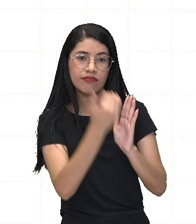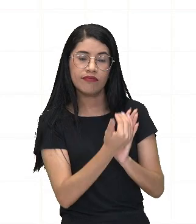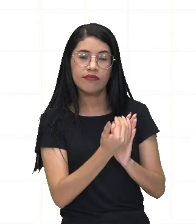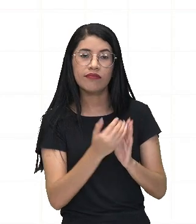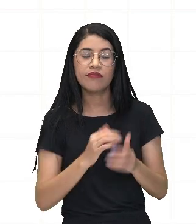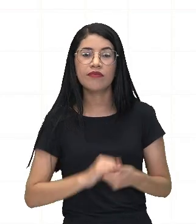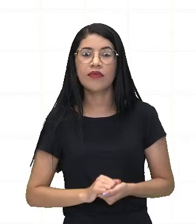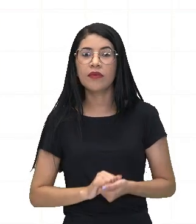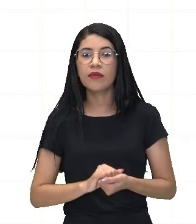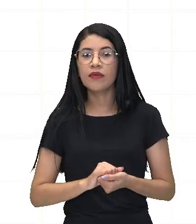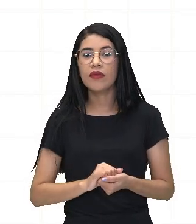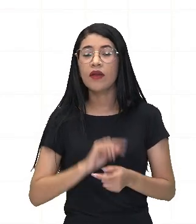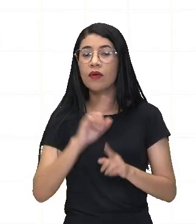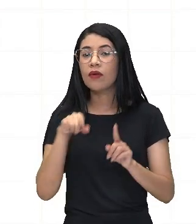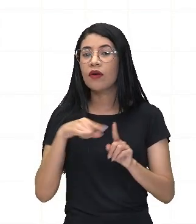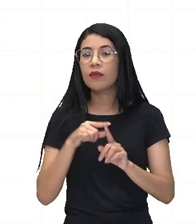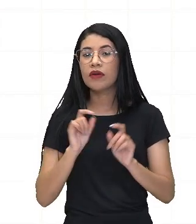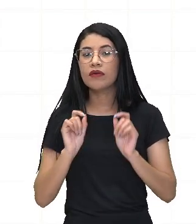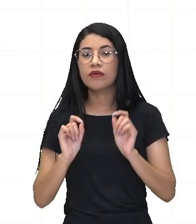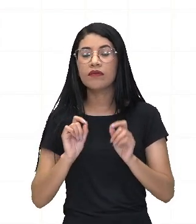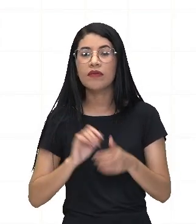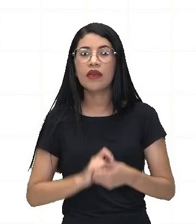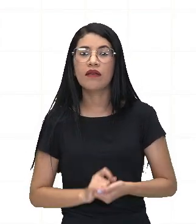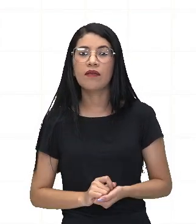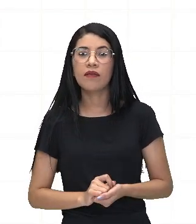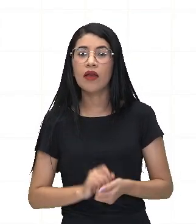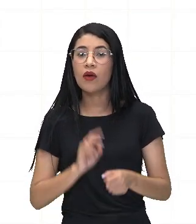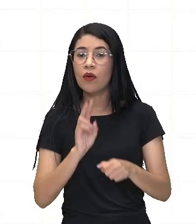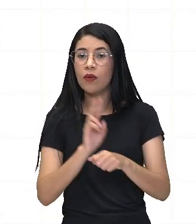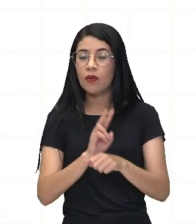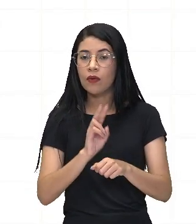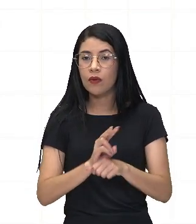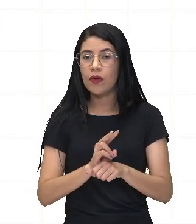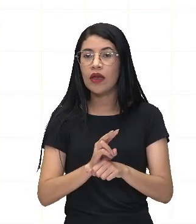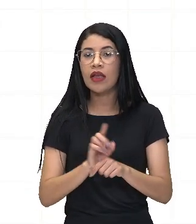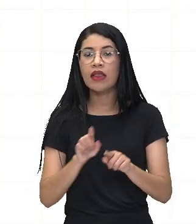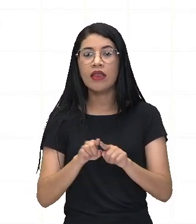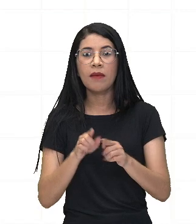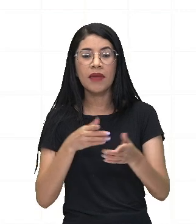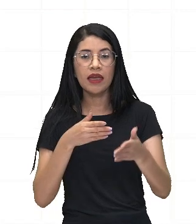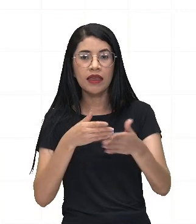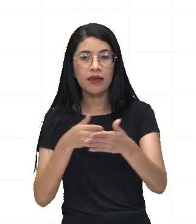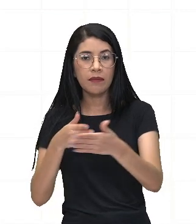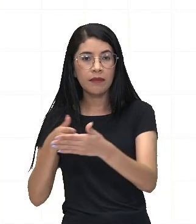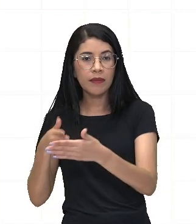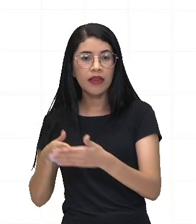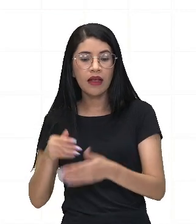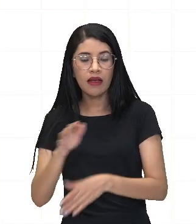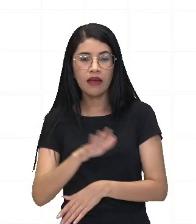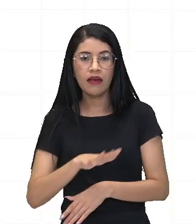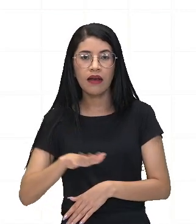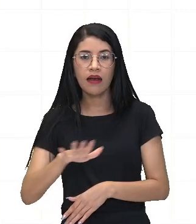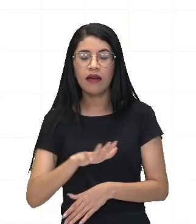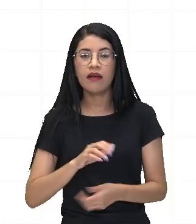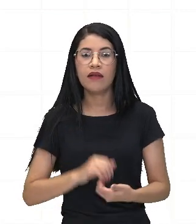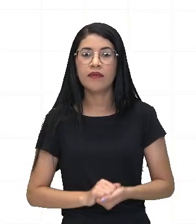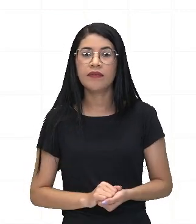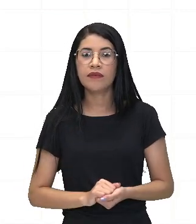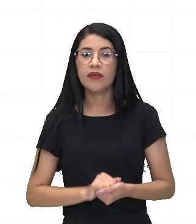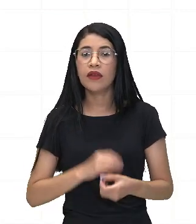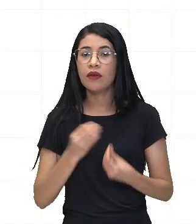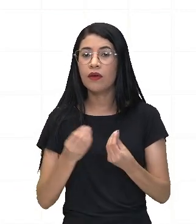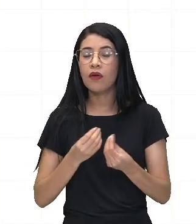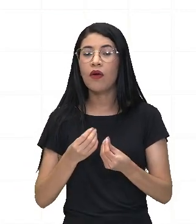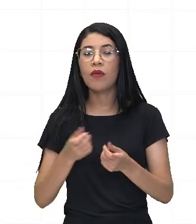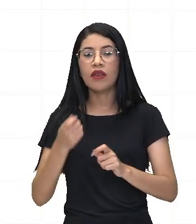poder público, com objetivos de conservação e limites definidos, sob regime especial